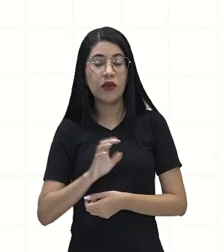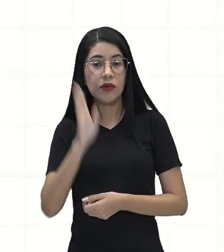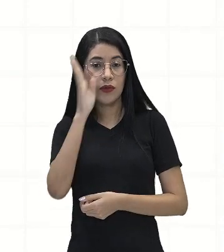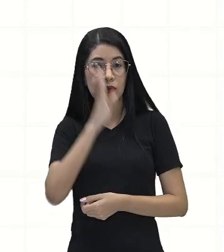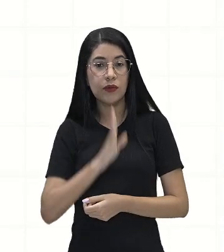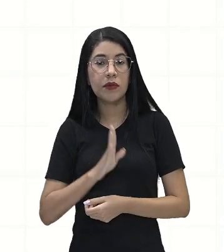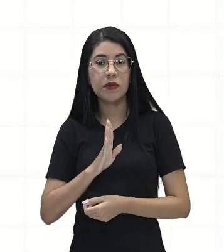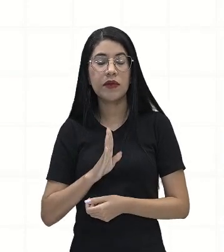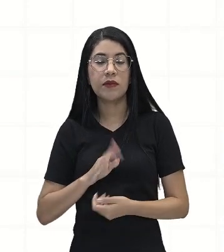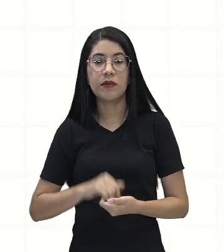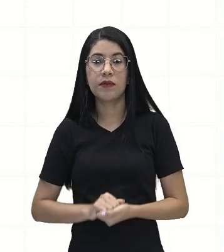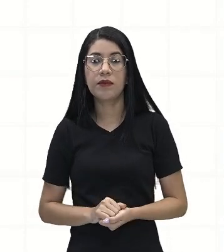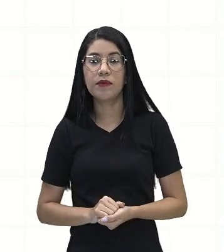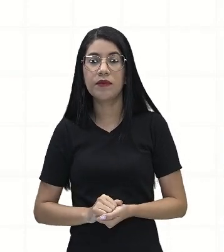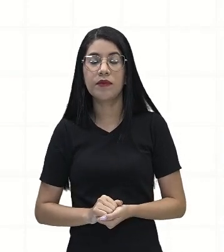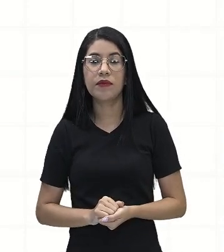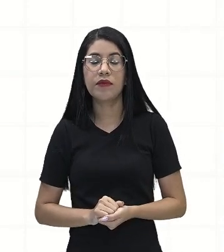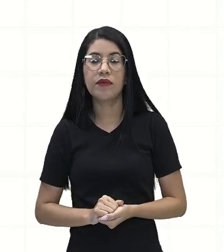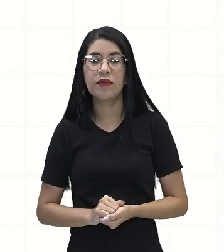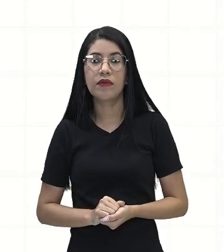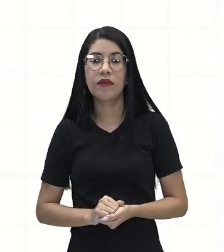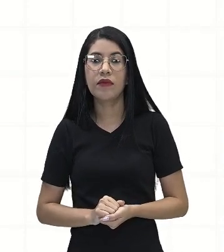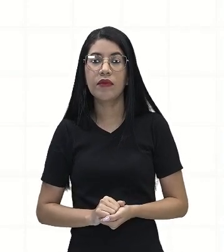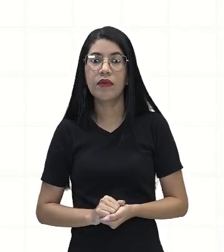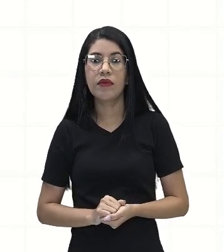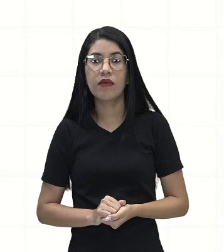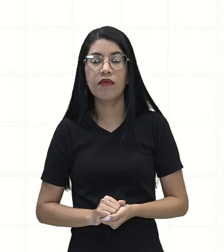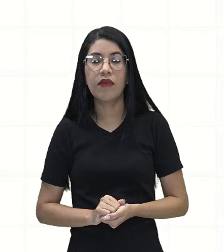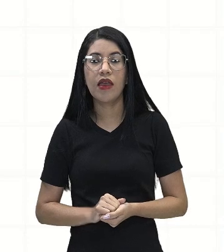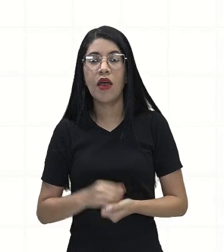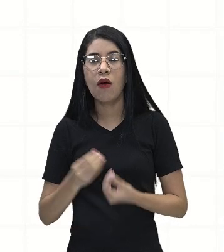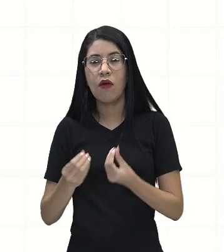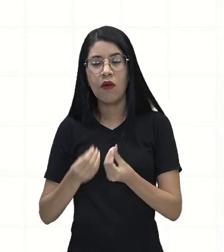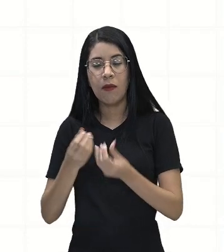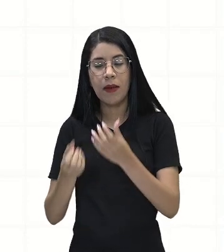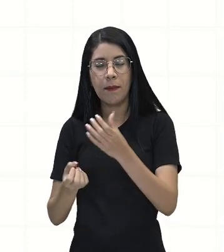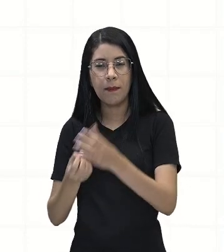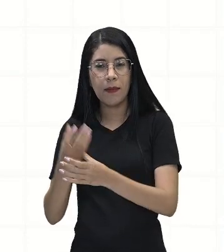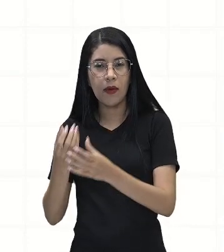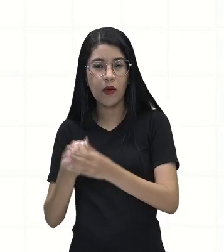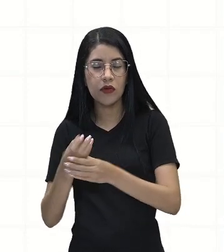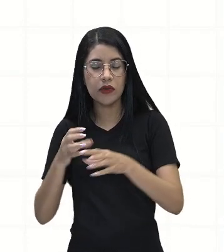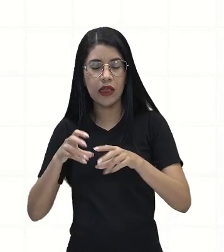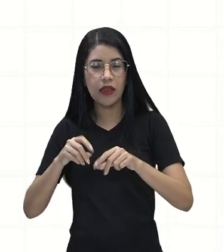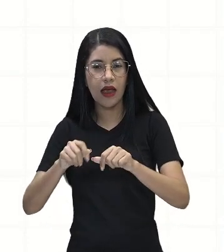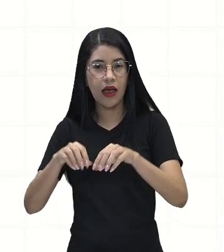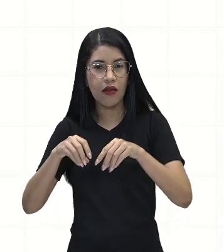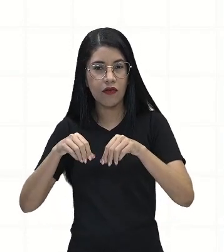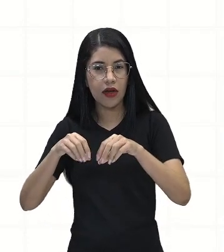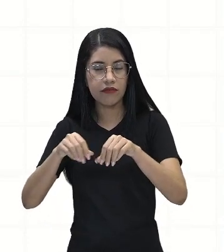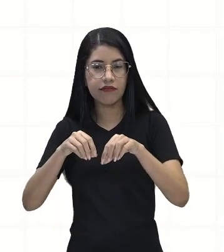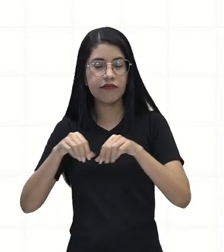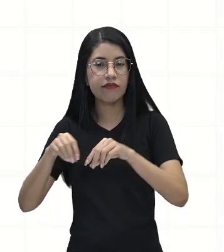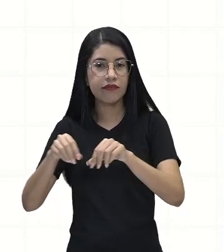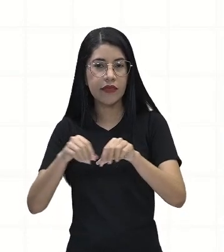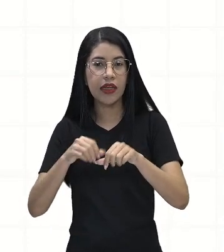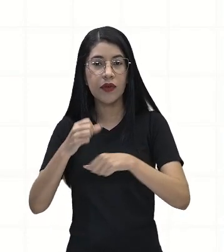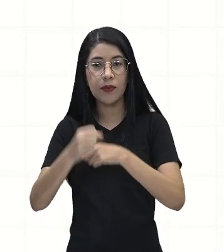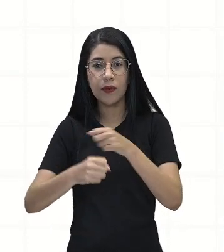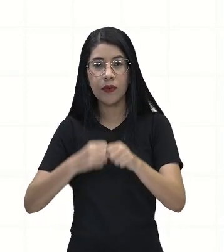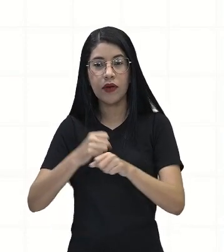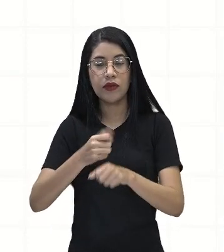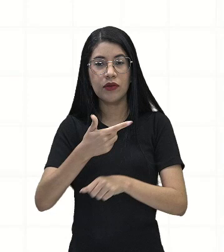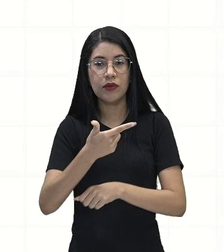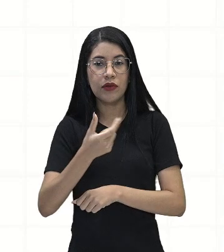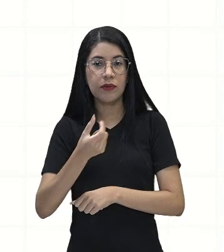está comentando aí, né, sobre a produção de farinha de mandioca pela agroindústria em 2017. Então,